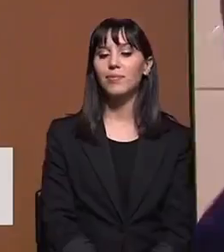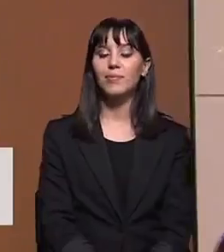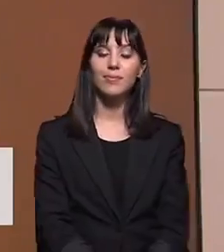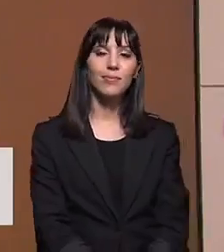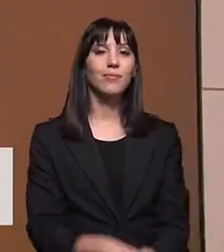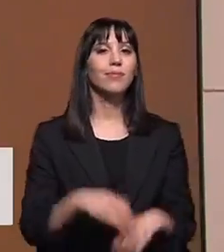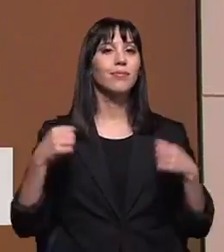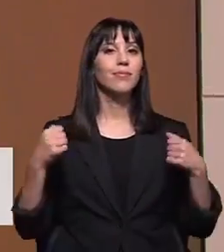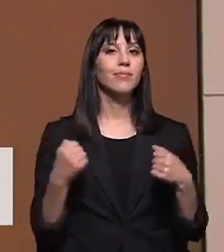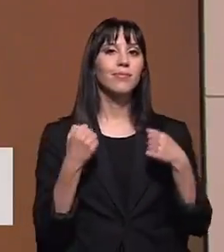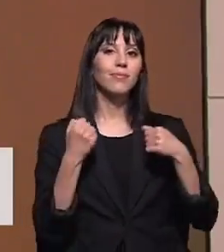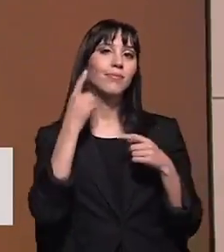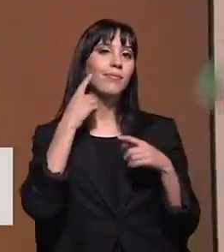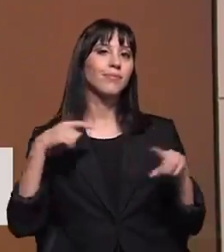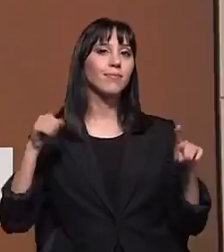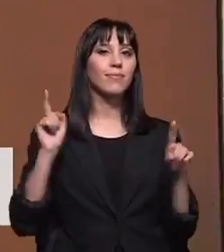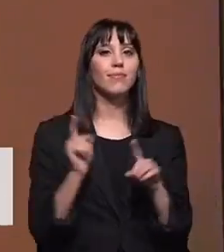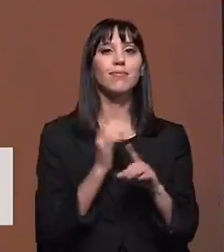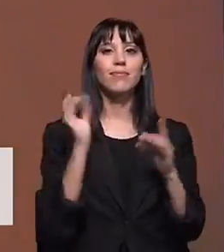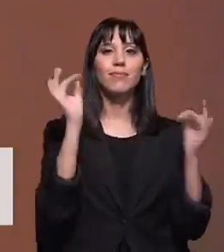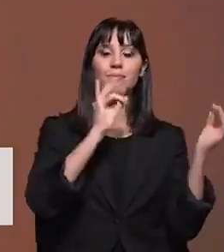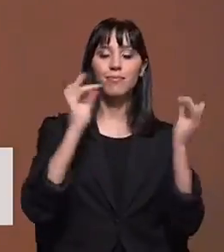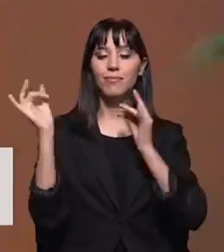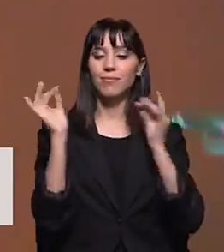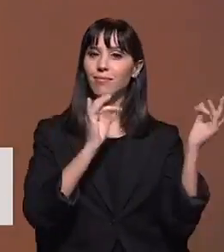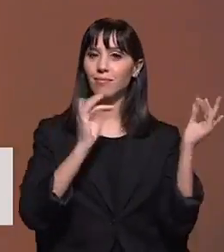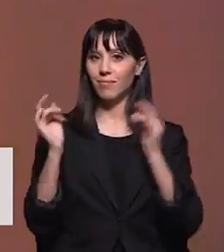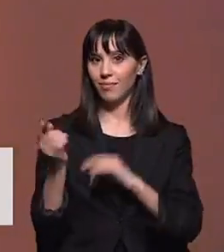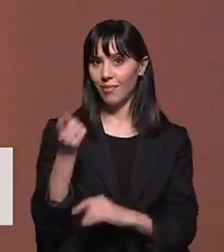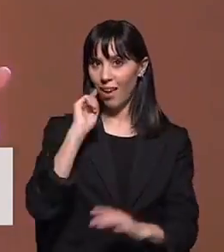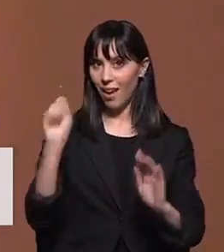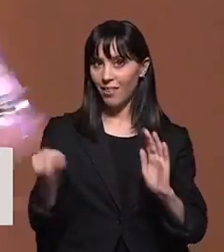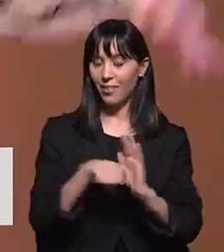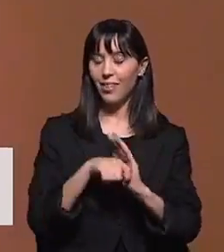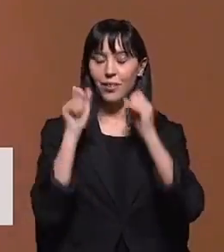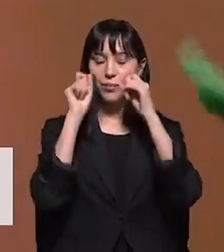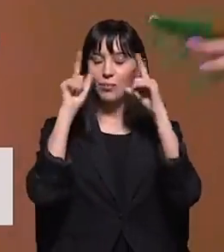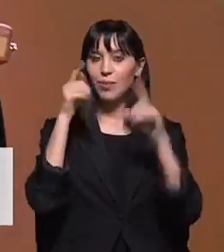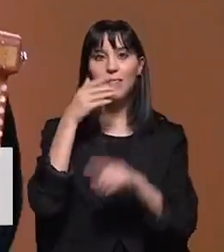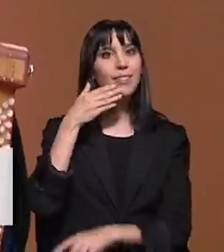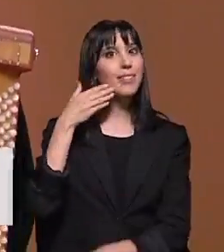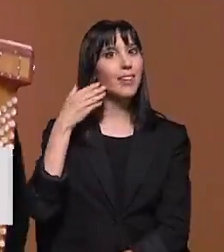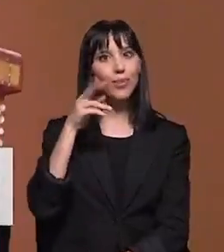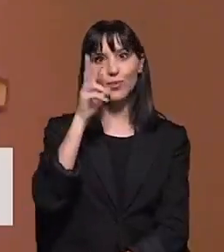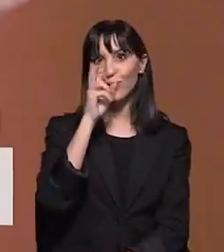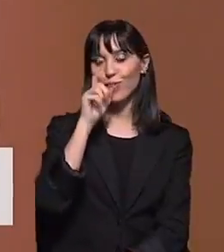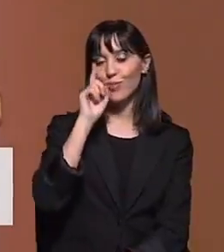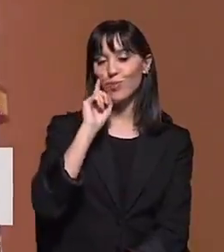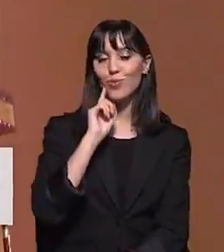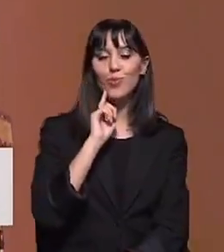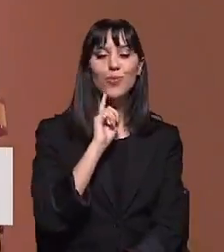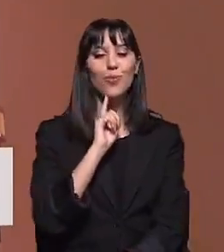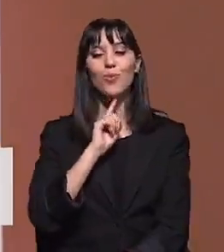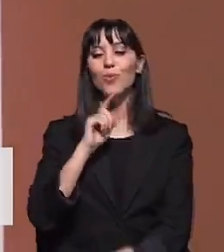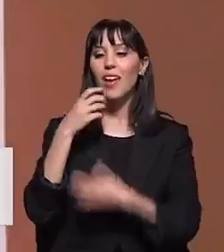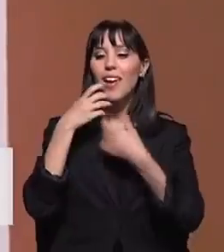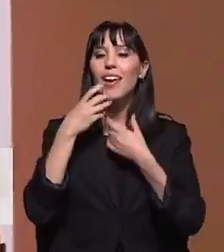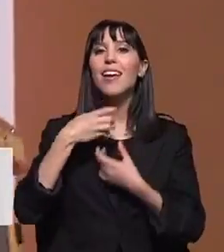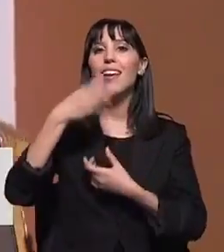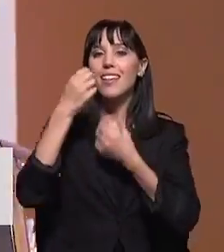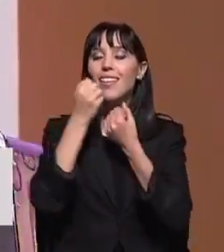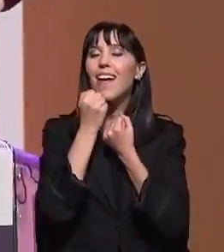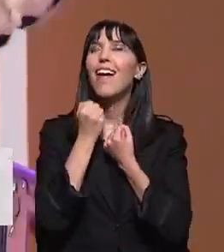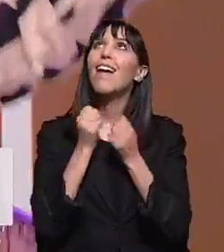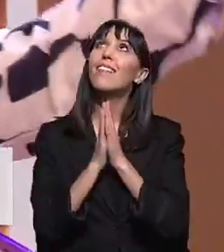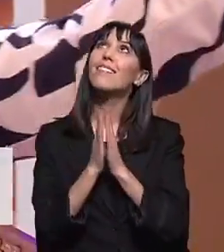Este malhão é atrevido, acorda bem cedinho com o faro de mulher. Ri-se e grita bem alto, pede ajuda ao